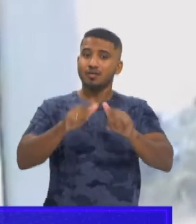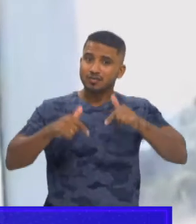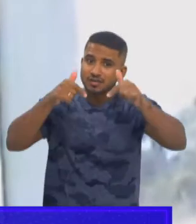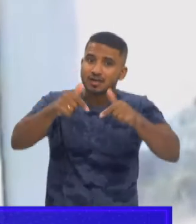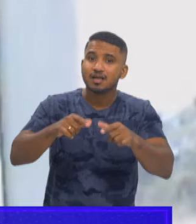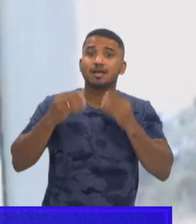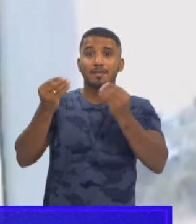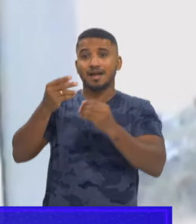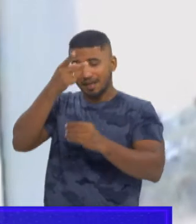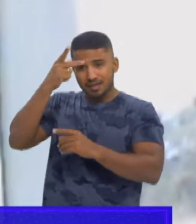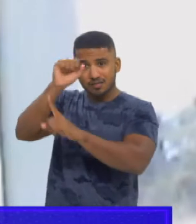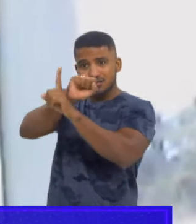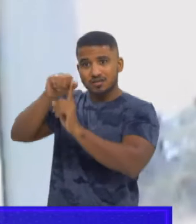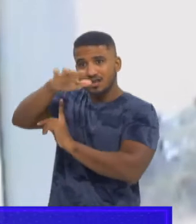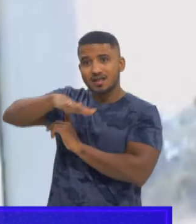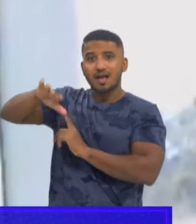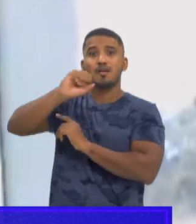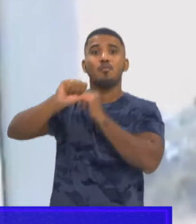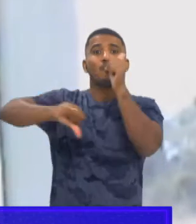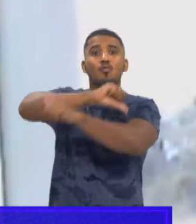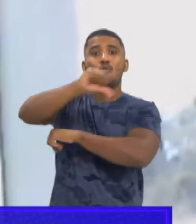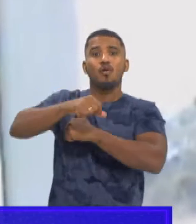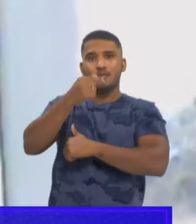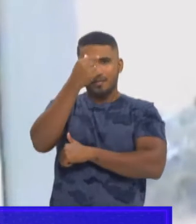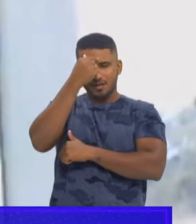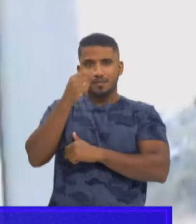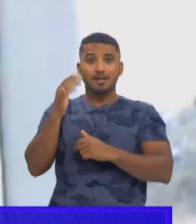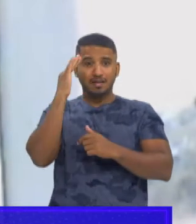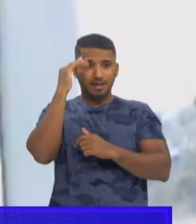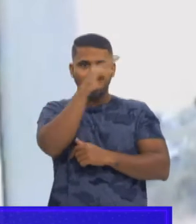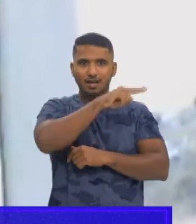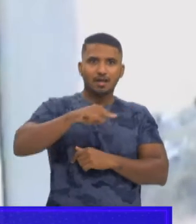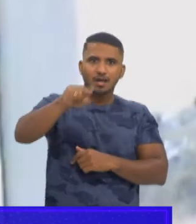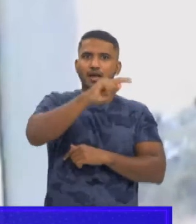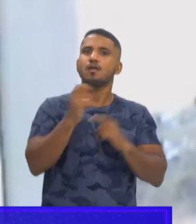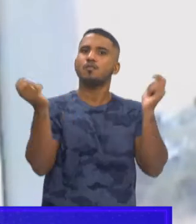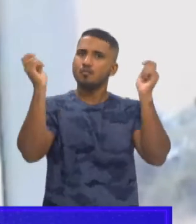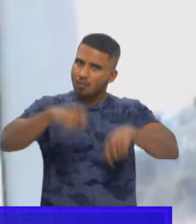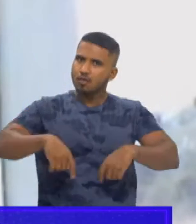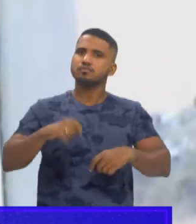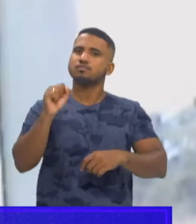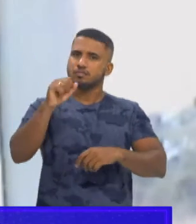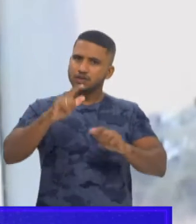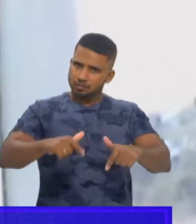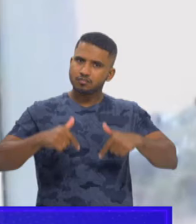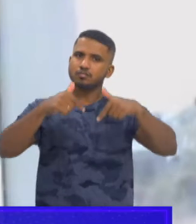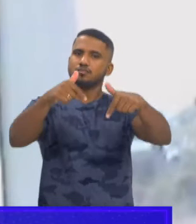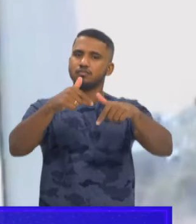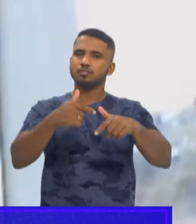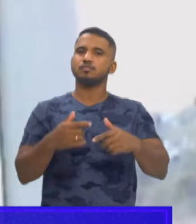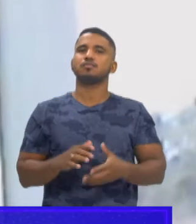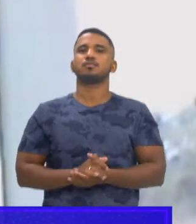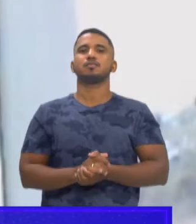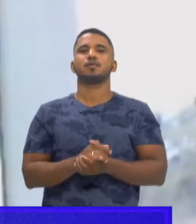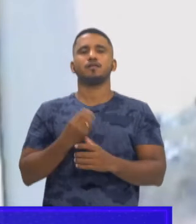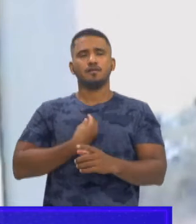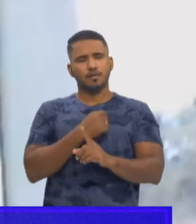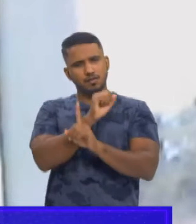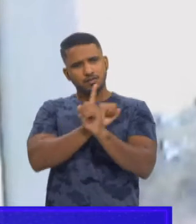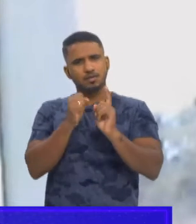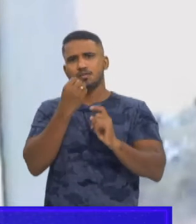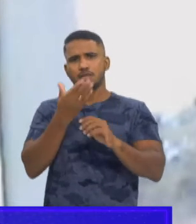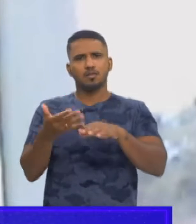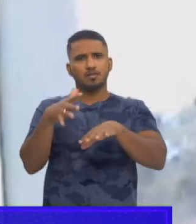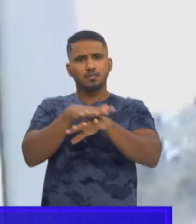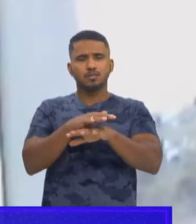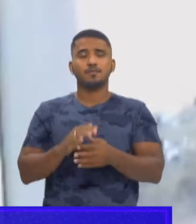pessoas com deficiência, é também garantir que haja mudança no pensamento das pessoas para que a